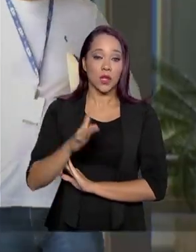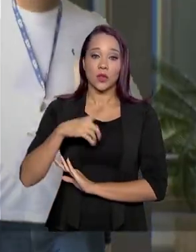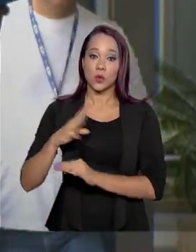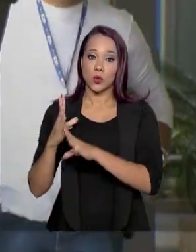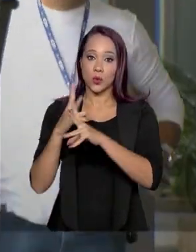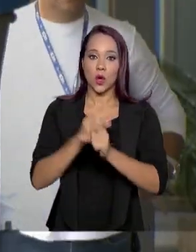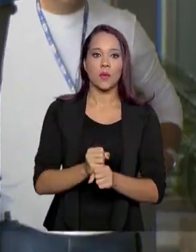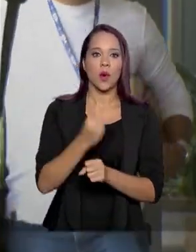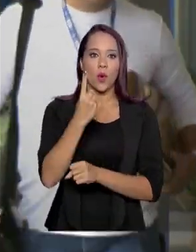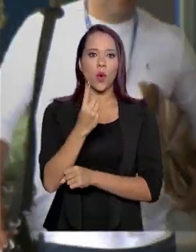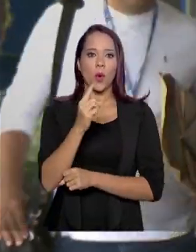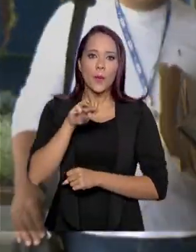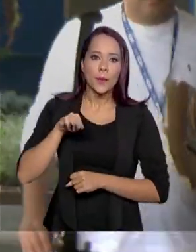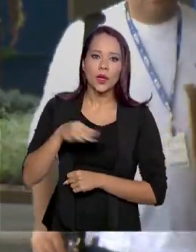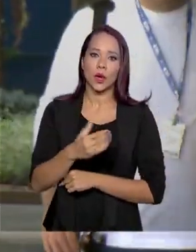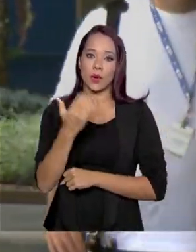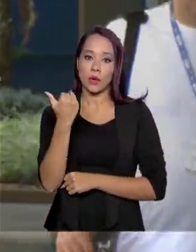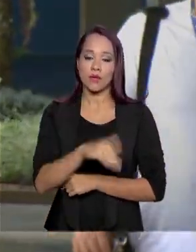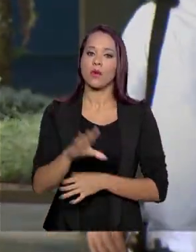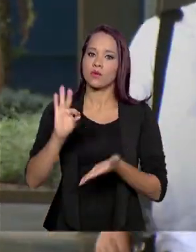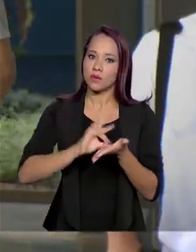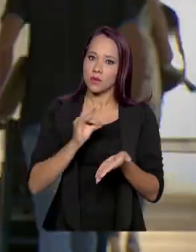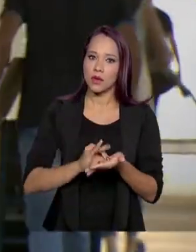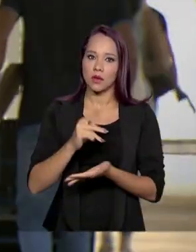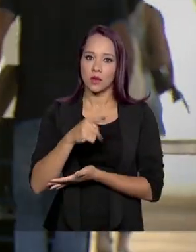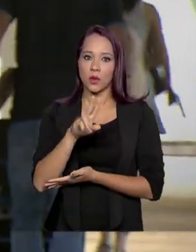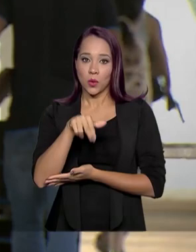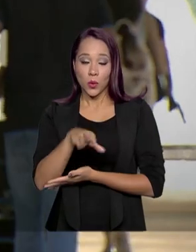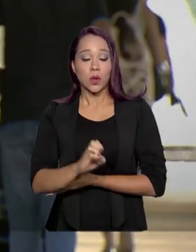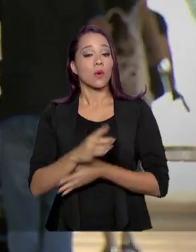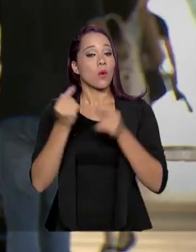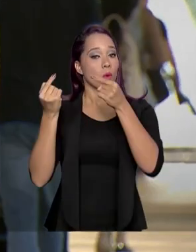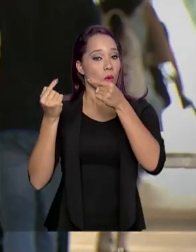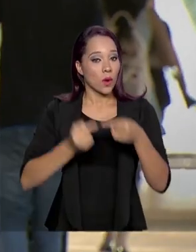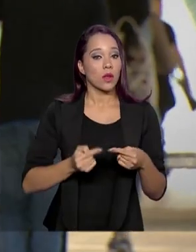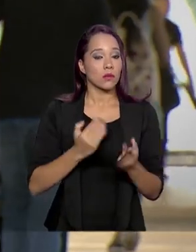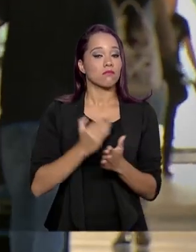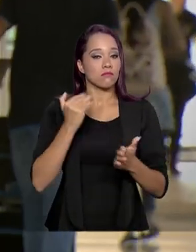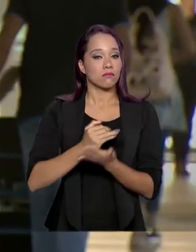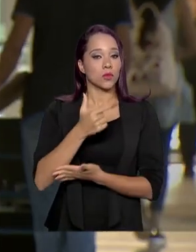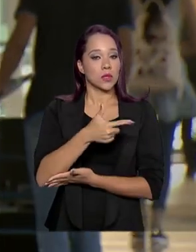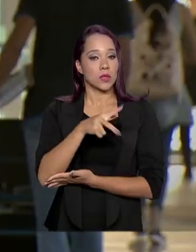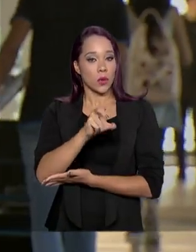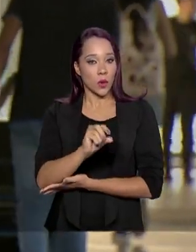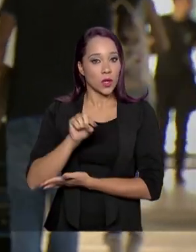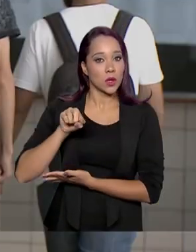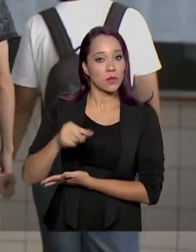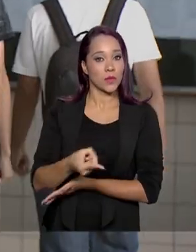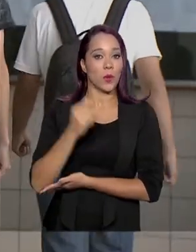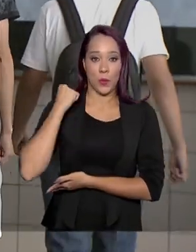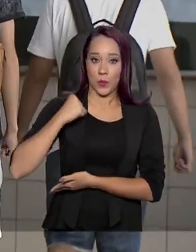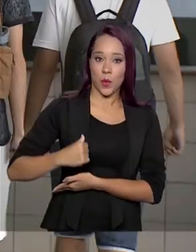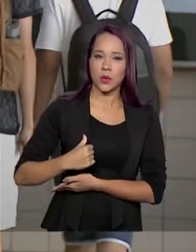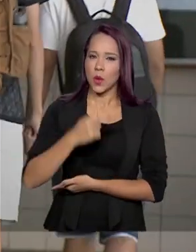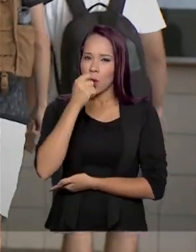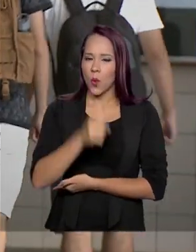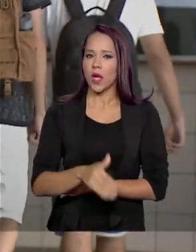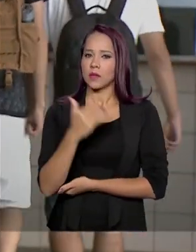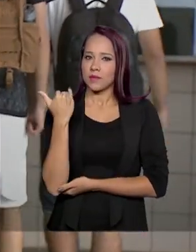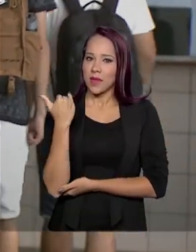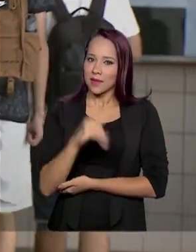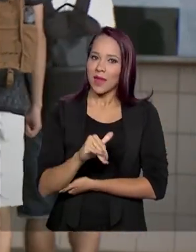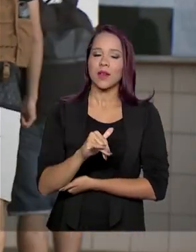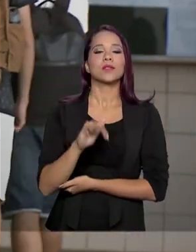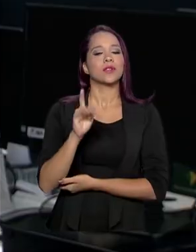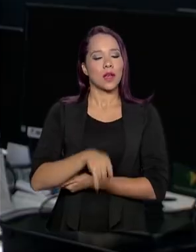mais de 1,5 milhão de inscritos no Prouni, concorrendo a mais de 250 mil bolsas, quase metade